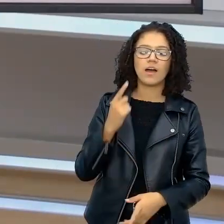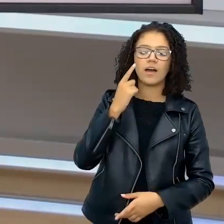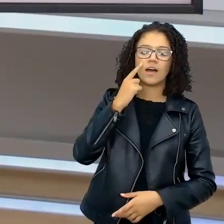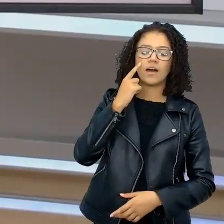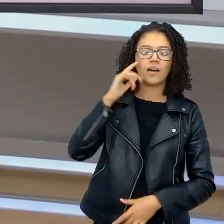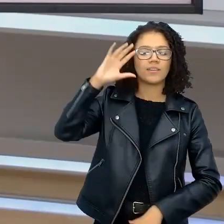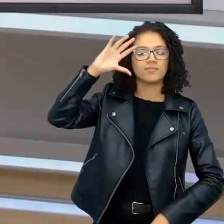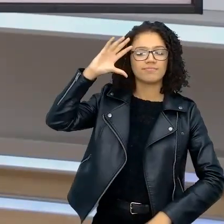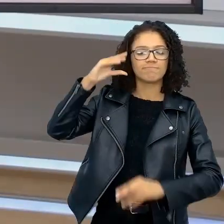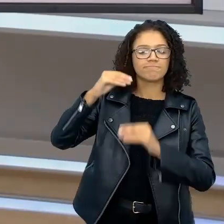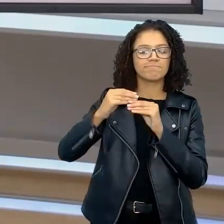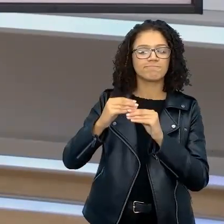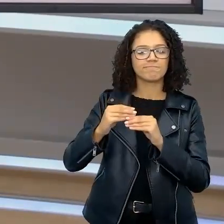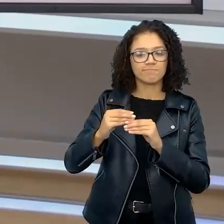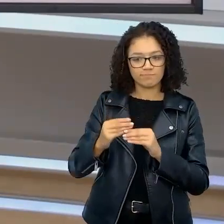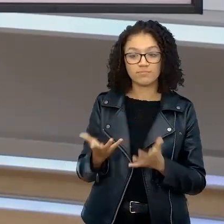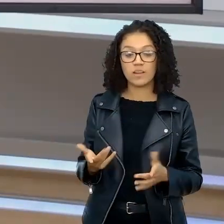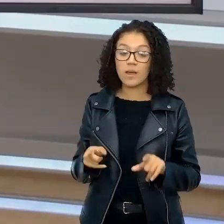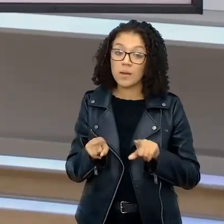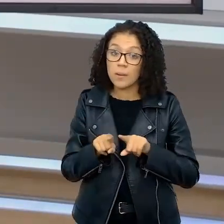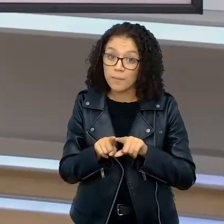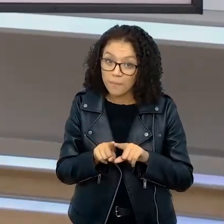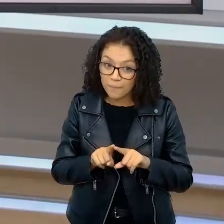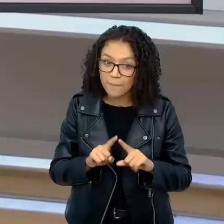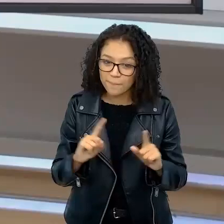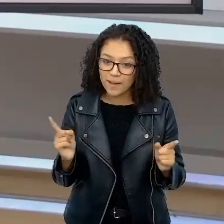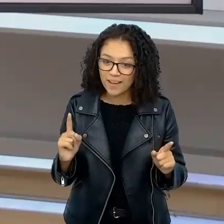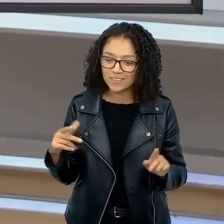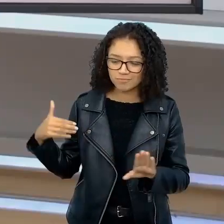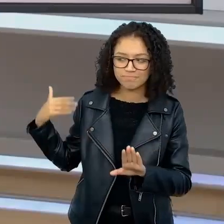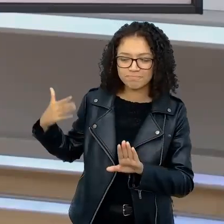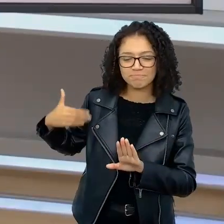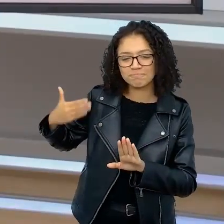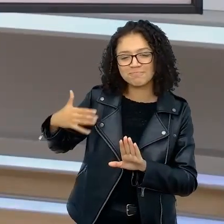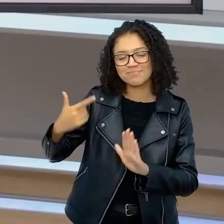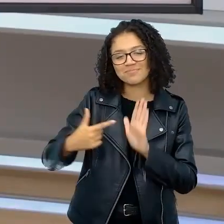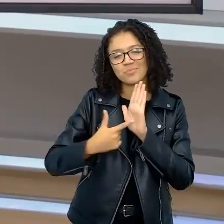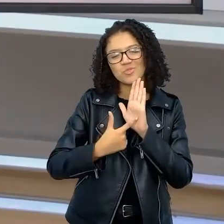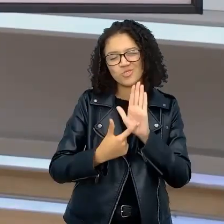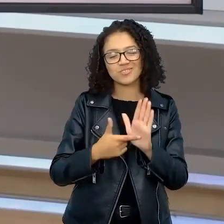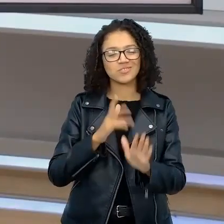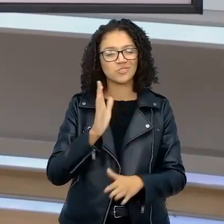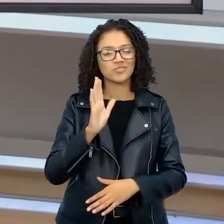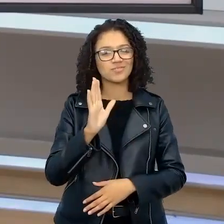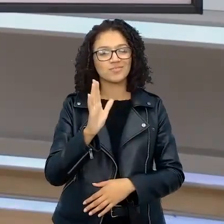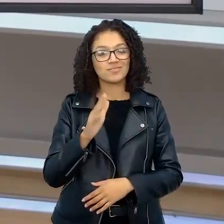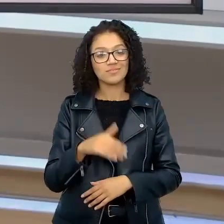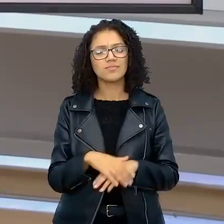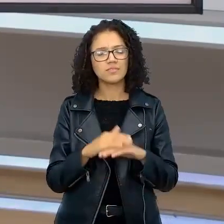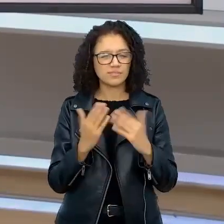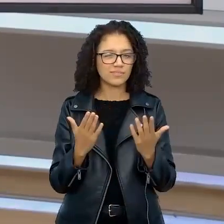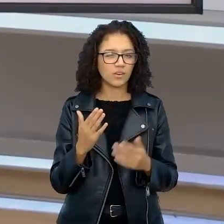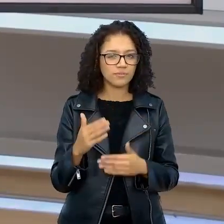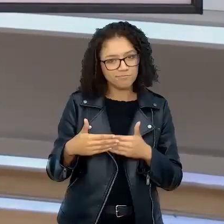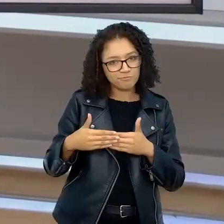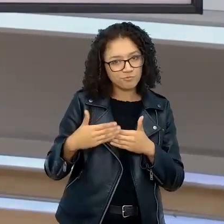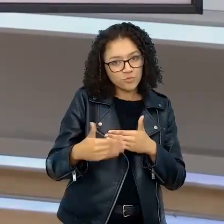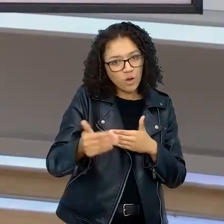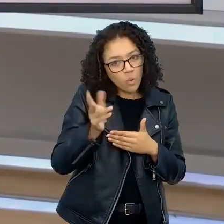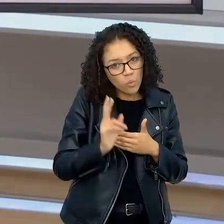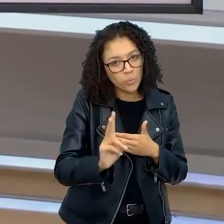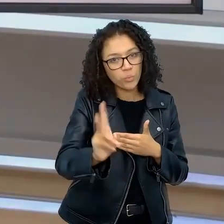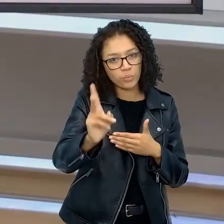adolescentes que sofrem violência. Mas a gente já trouxe um pouquinho para vocês, né, sobre isso nos outros módulos, então eu vou seguir aqui para a